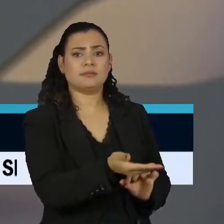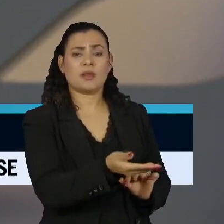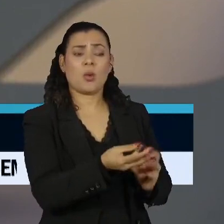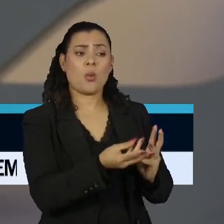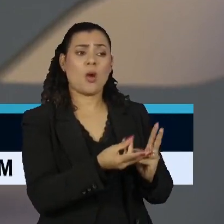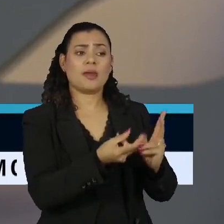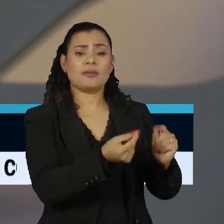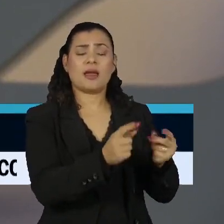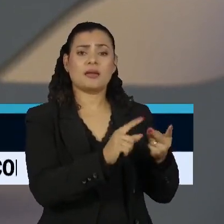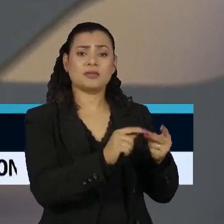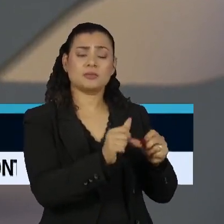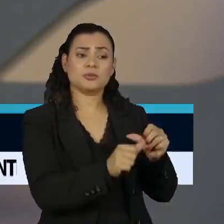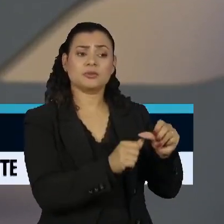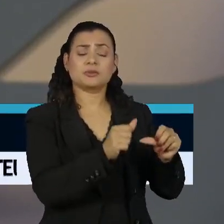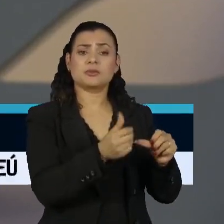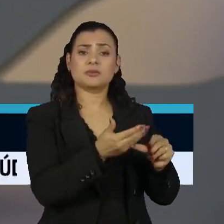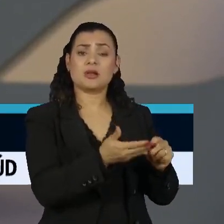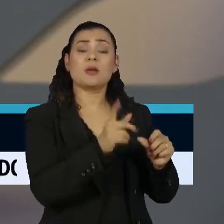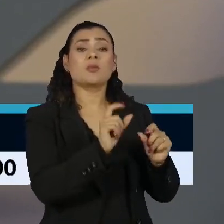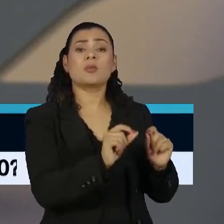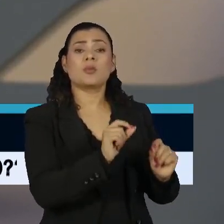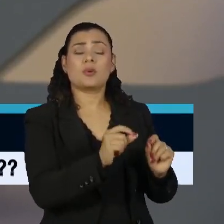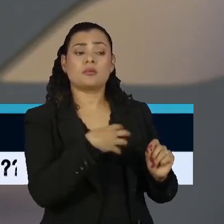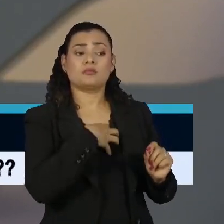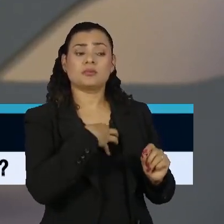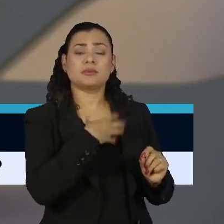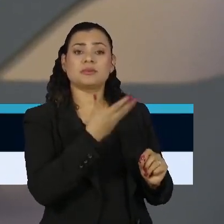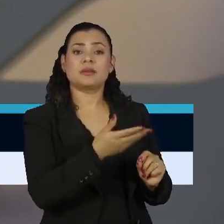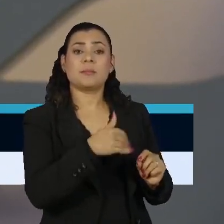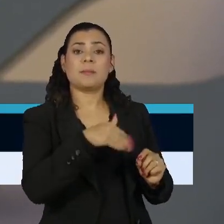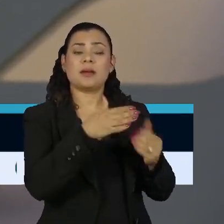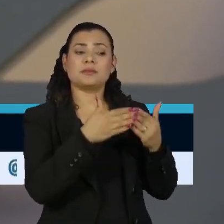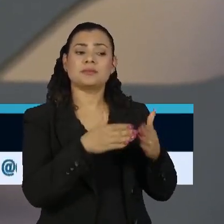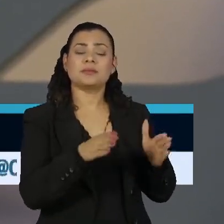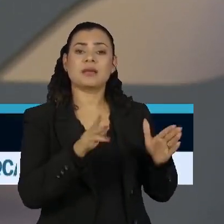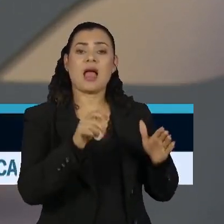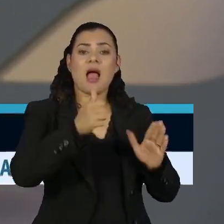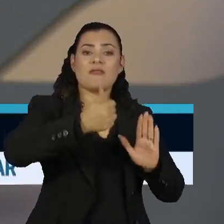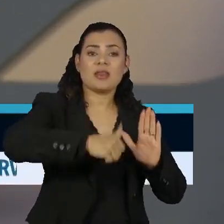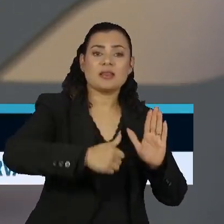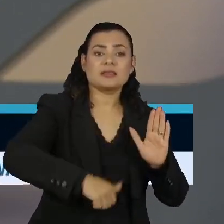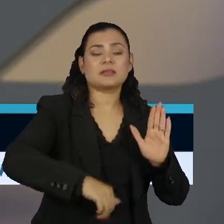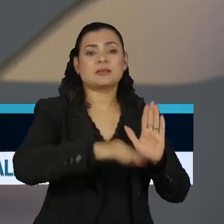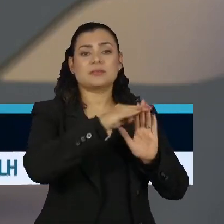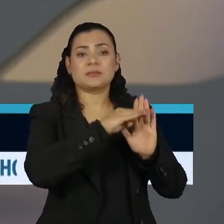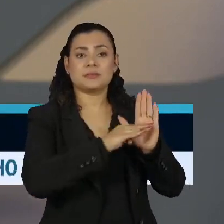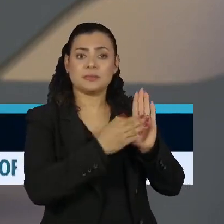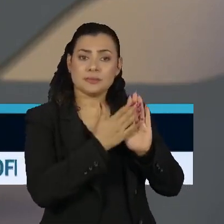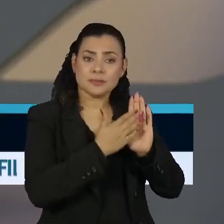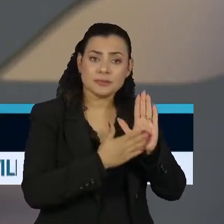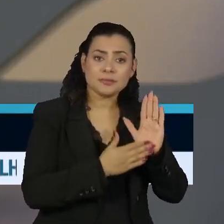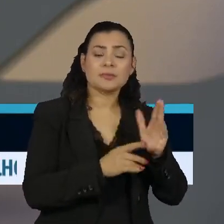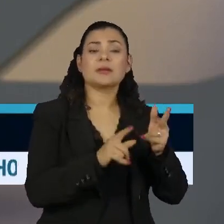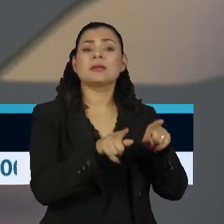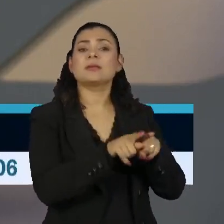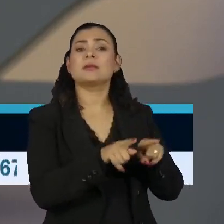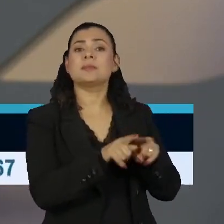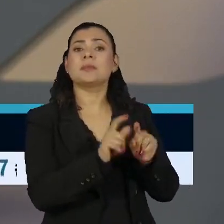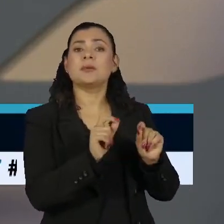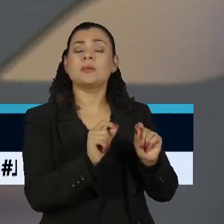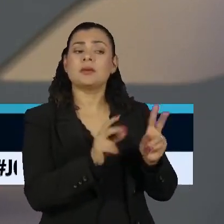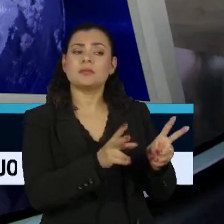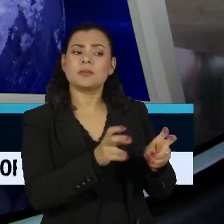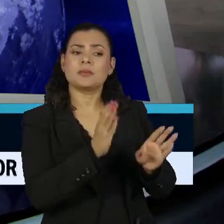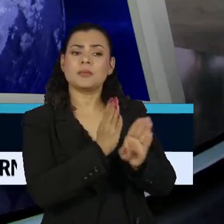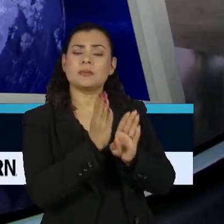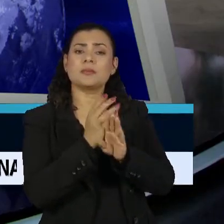qualidade, dirigir a máquina pública para um processo mais aberto à avaliação da política pública, a identificação